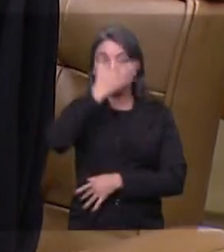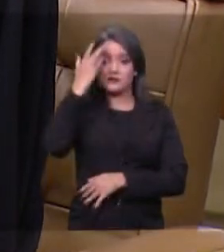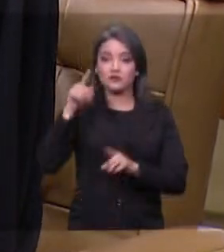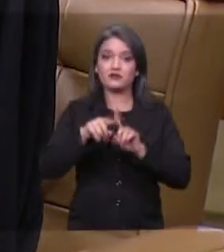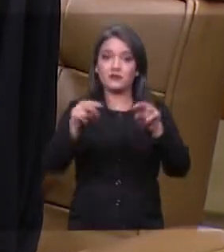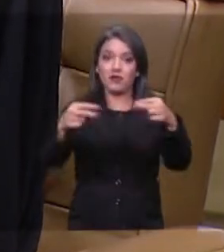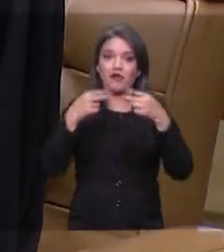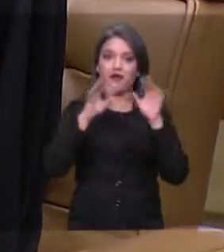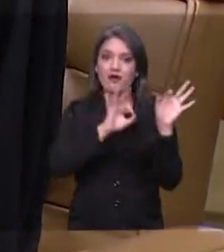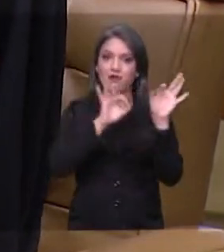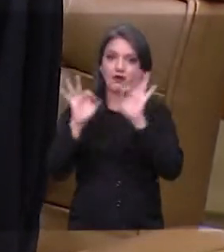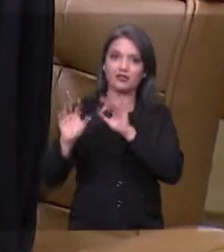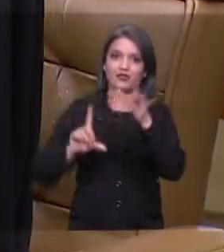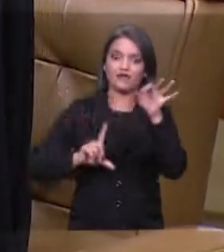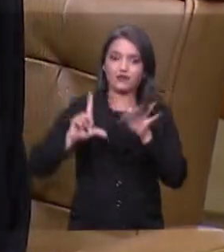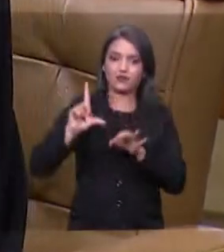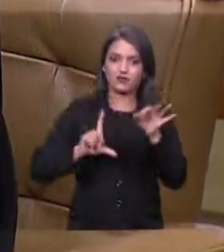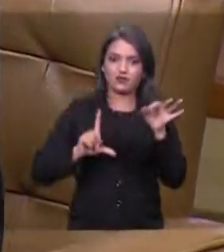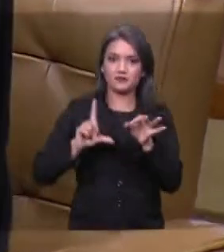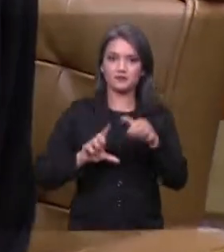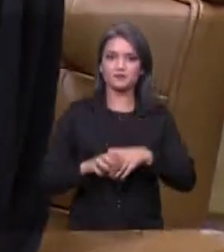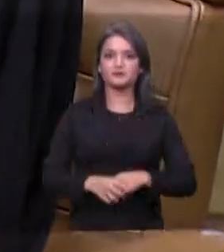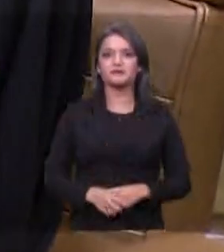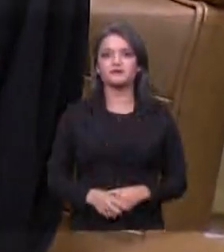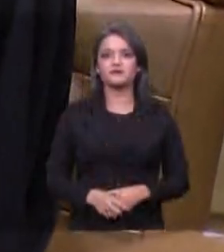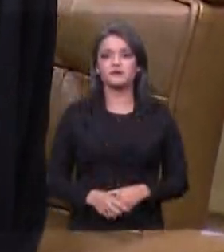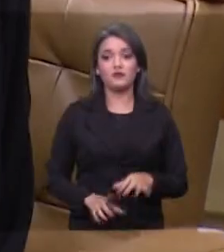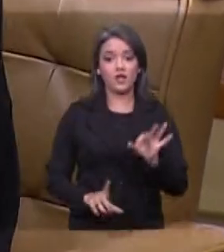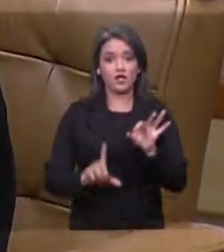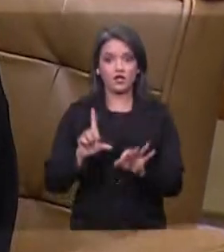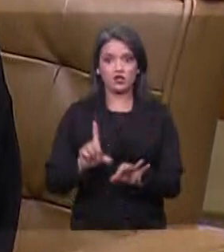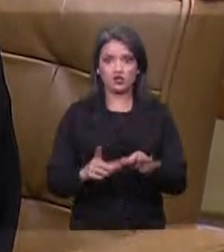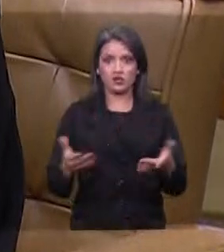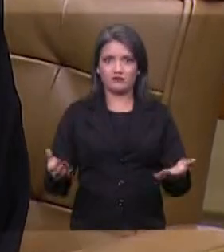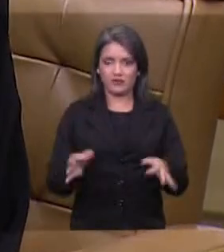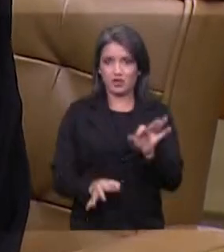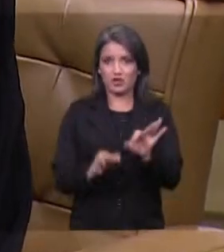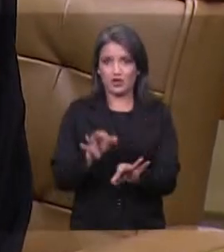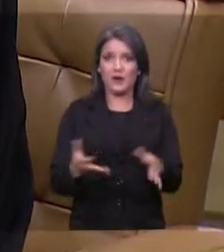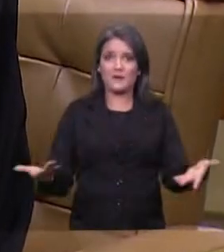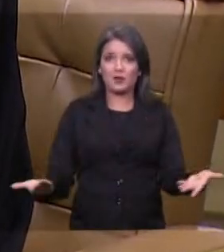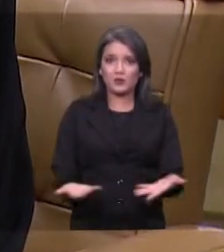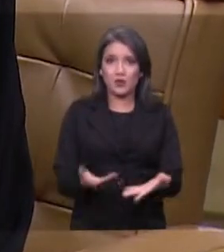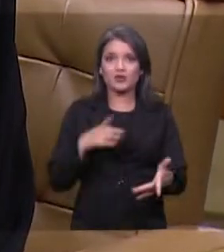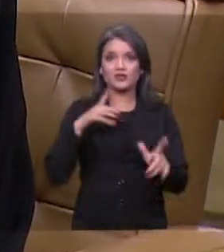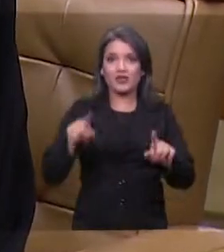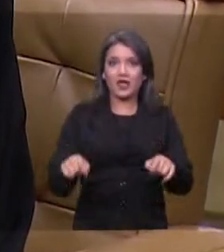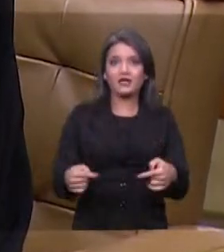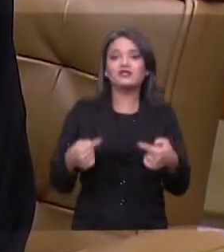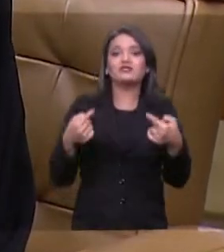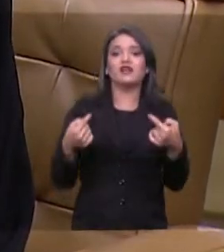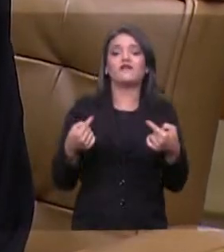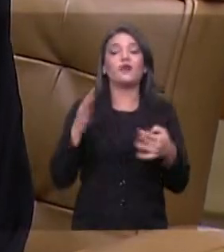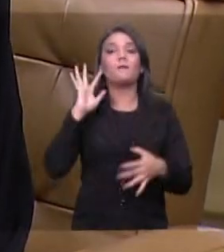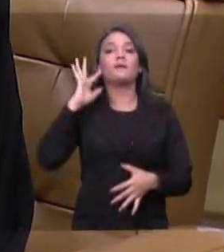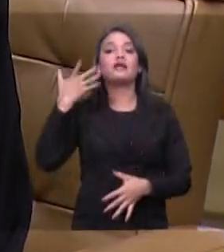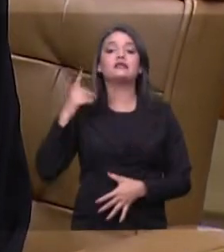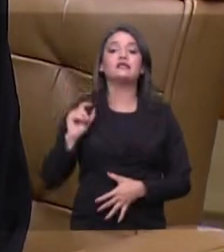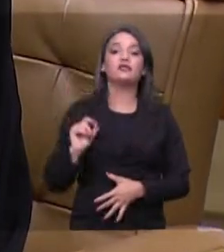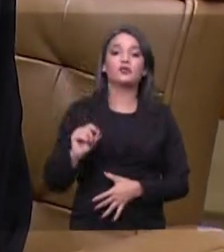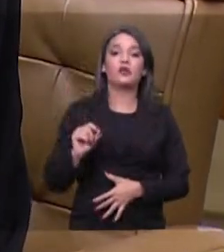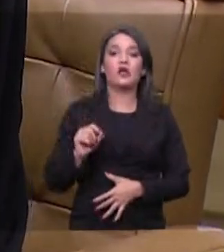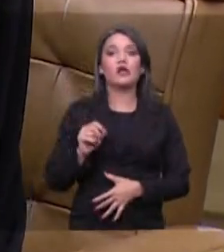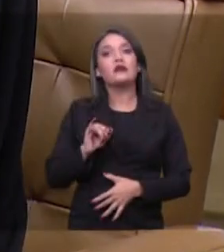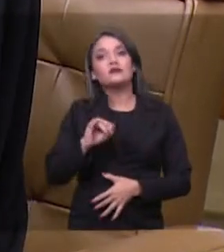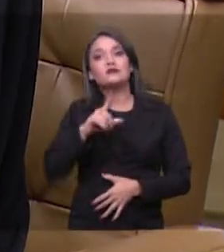TV Justiça. Nesse julgamento em curso, temos o desafio de decidir sobre a implementação ou